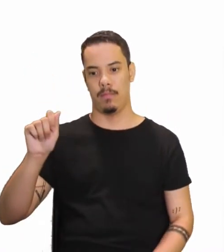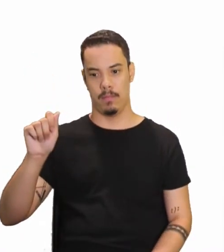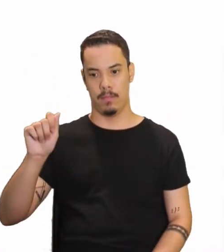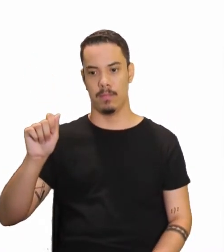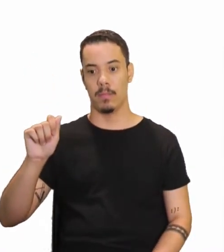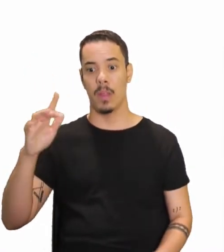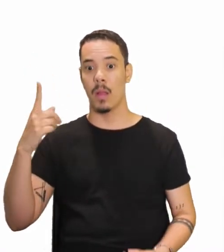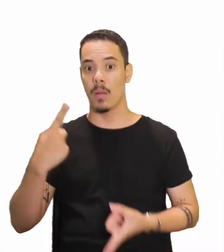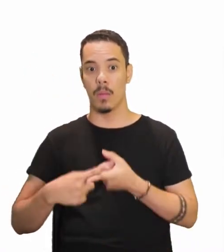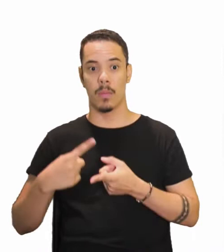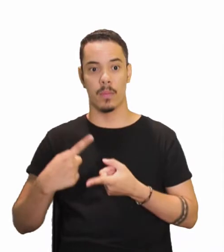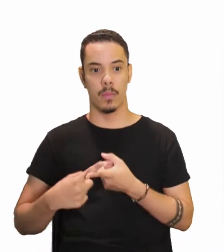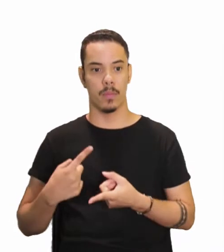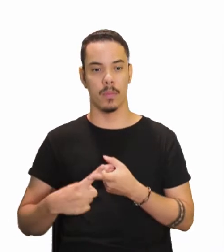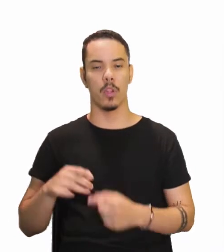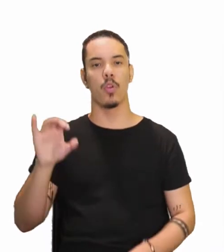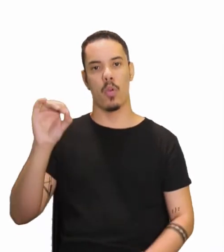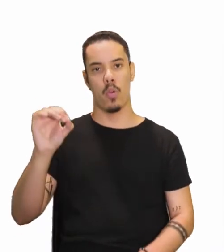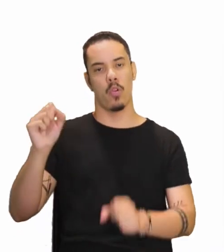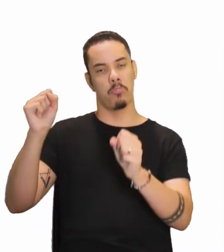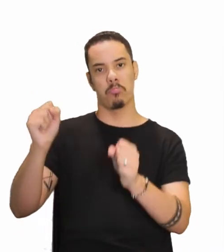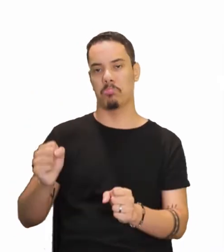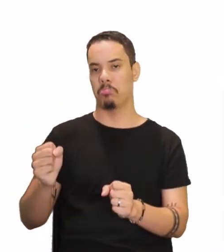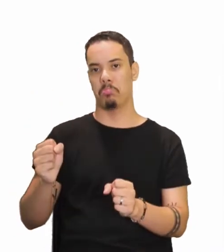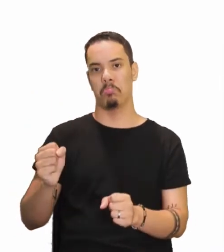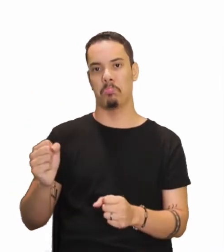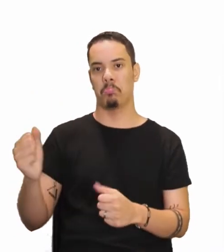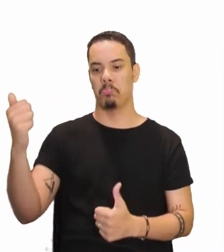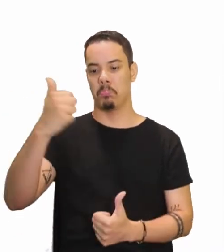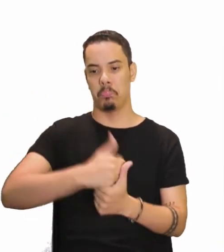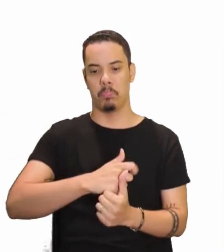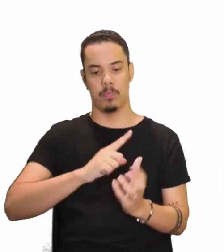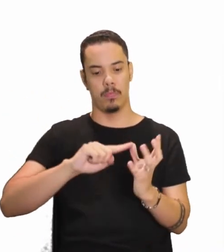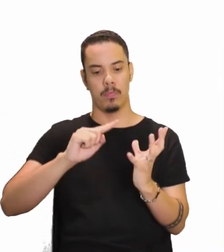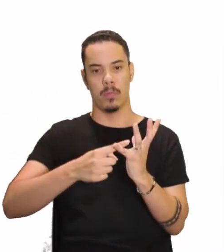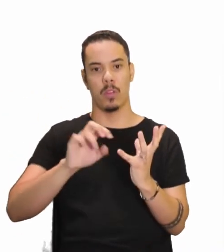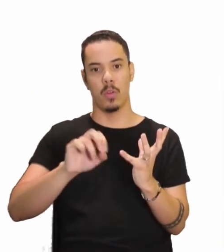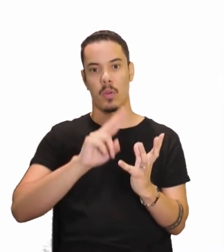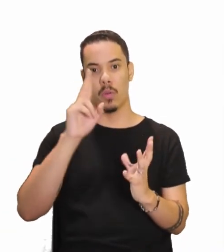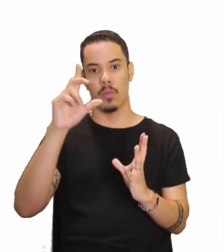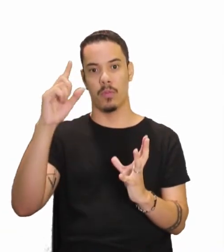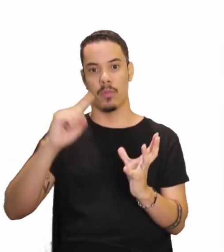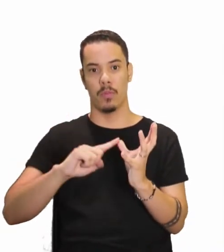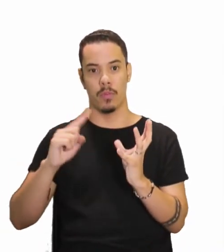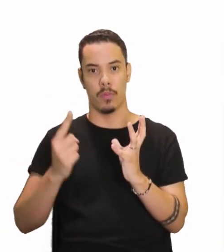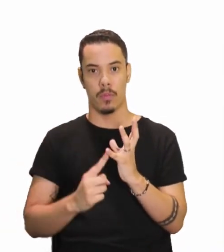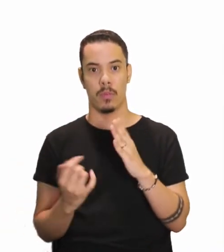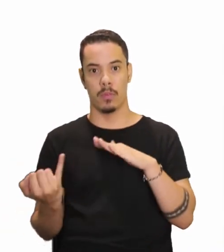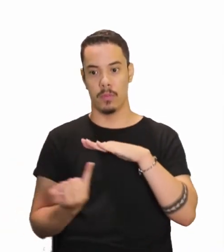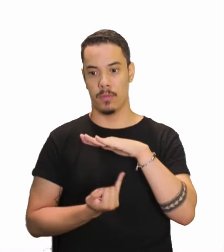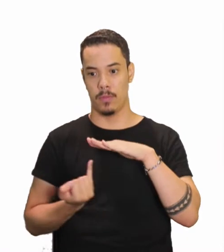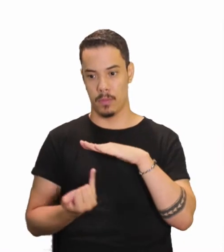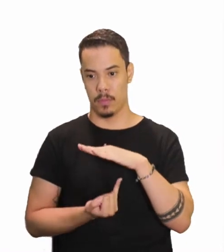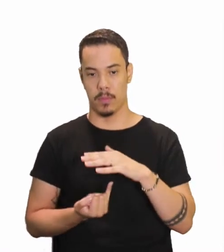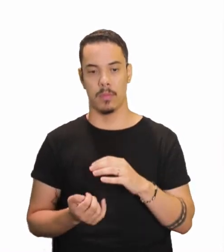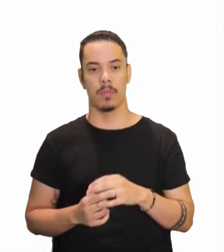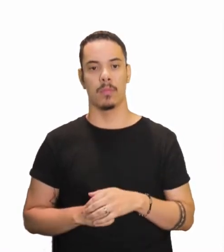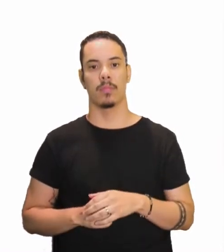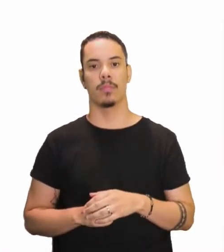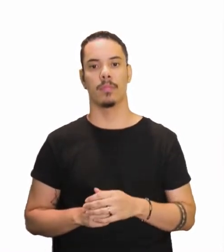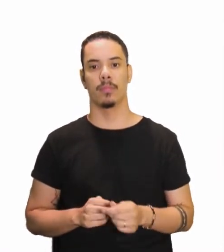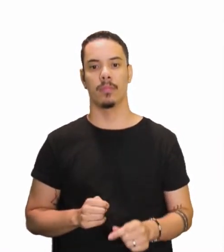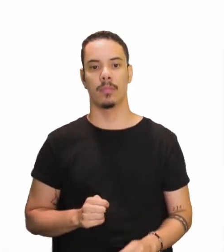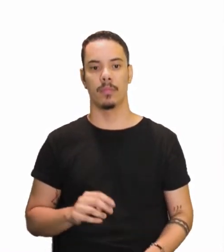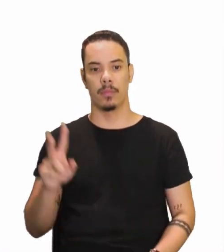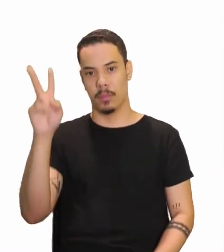bom? Porque o O pode ter função de vogal ou semivogal, o I e o U. Beleza, lembrando que em mãe, né, nós temos